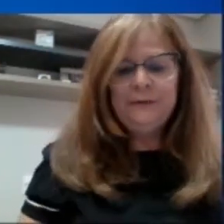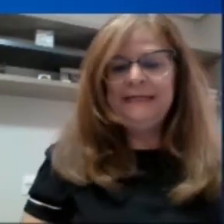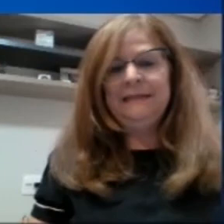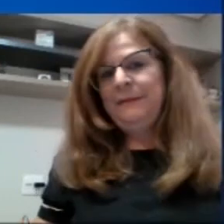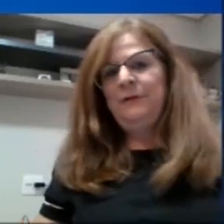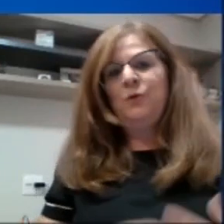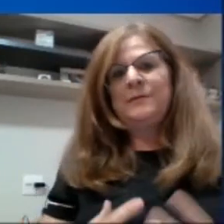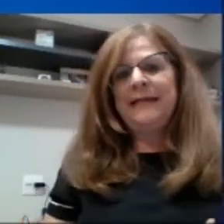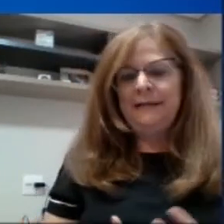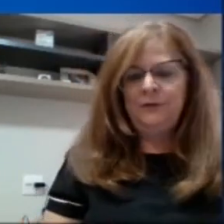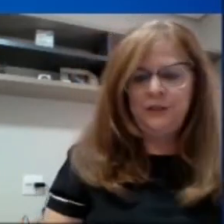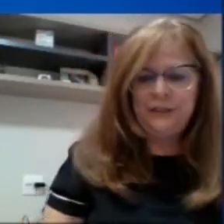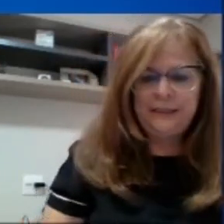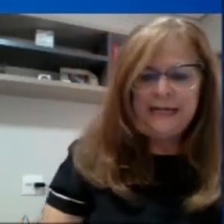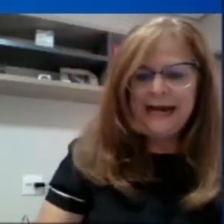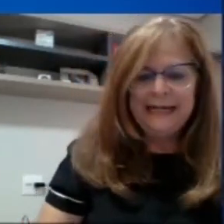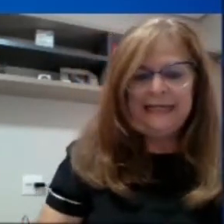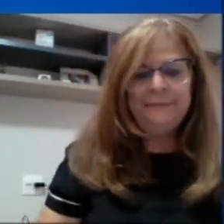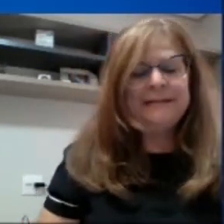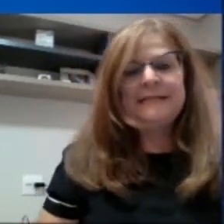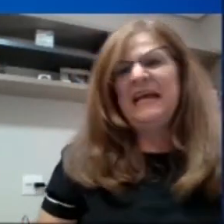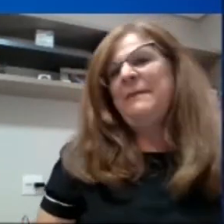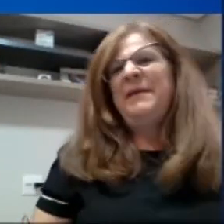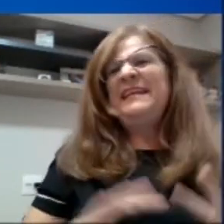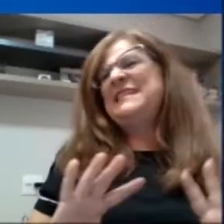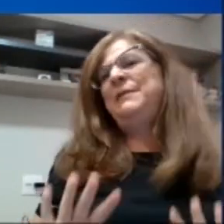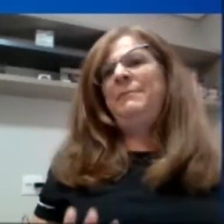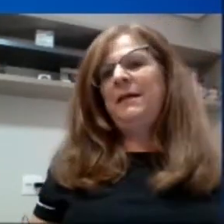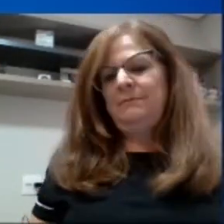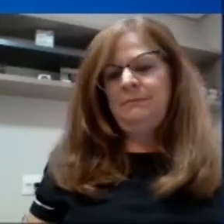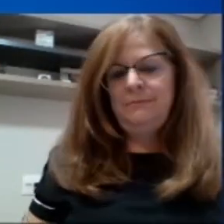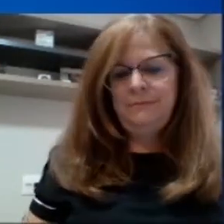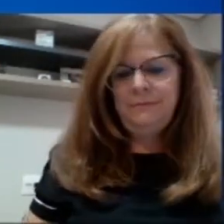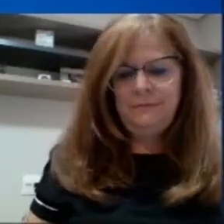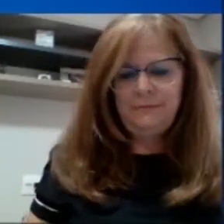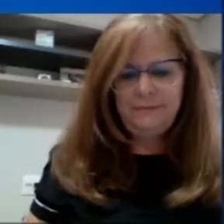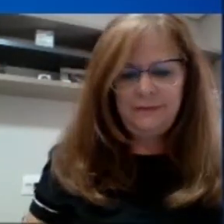Ou tem também o conceito de que a Libras é apenas mímica,